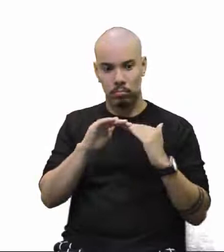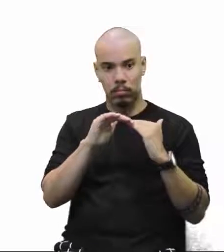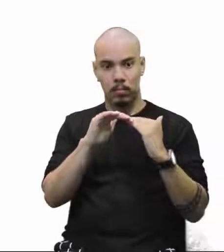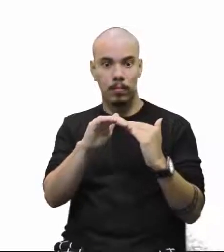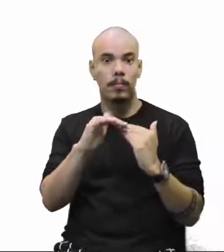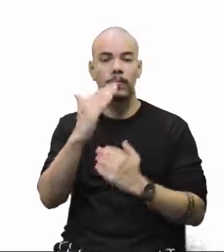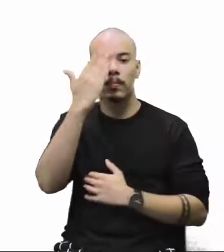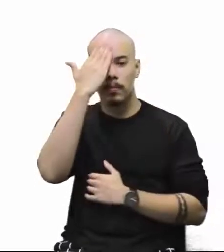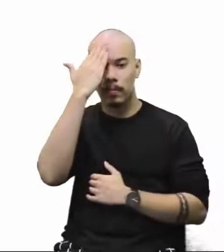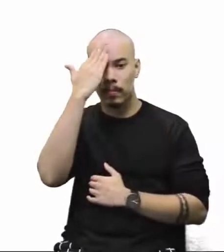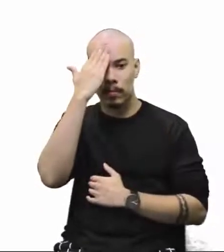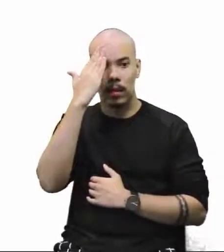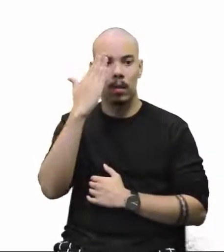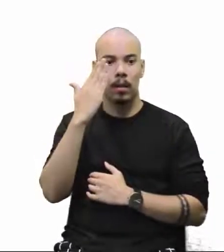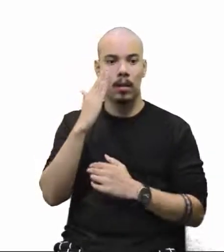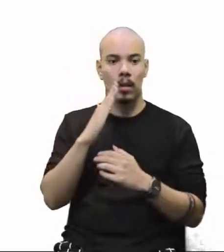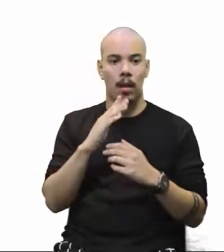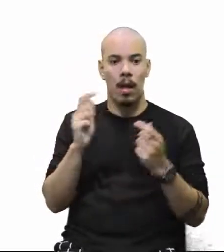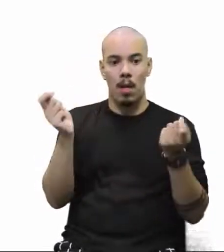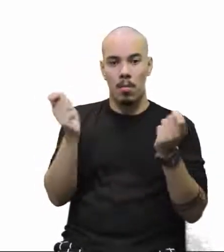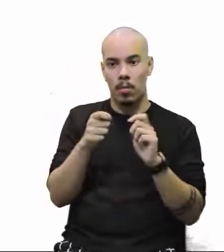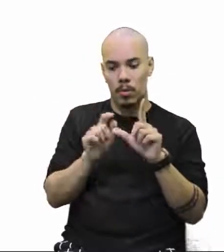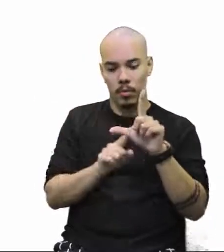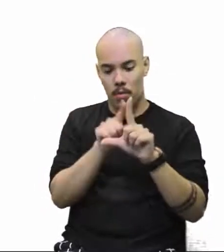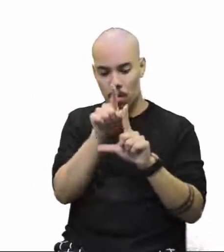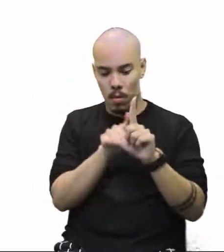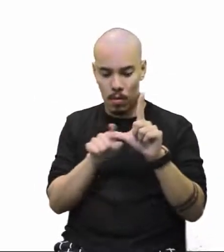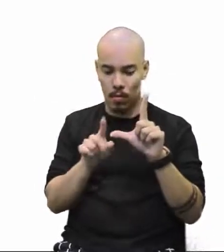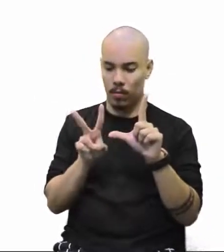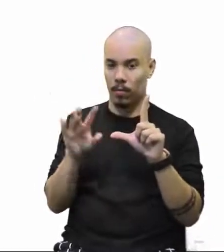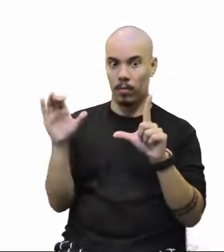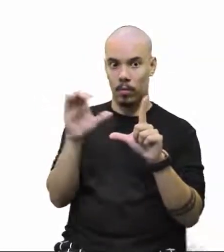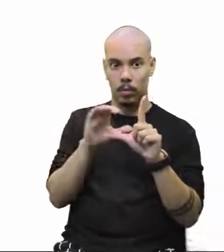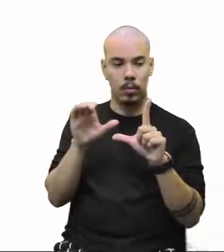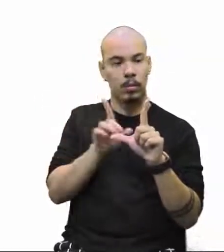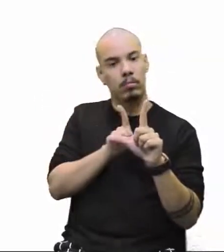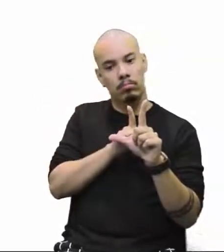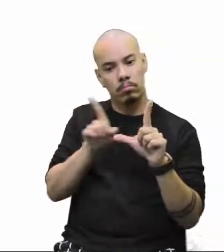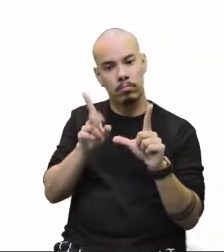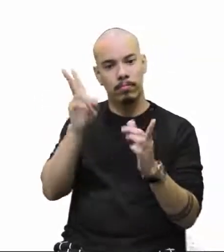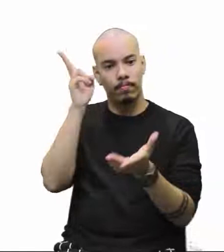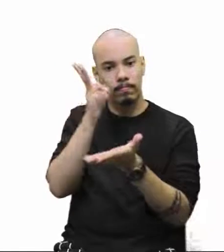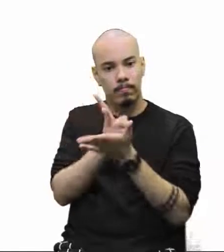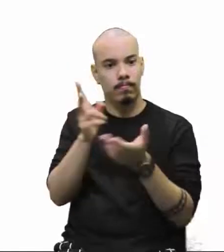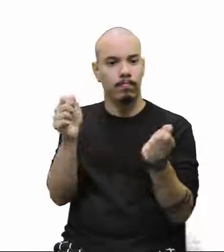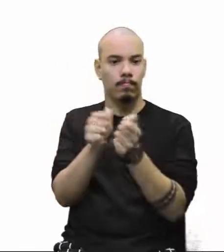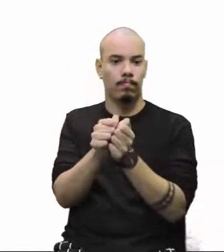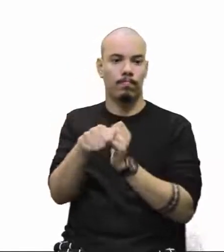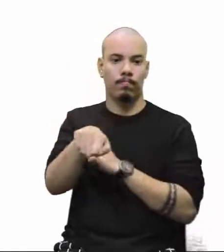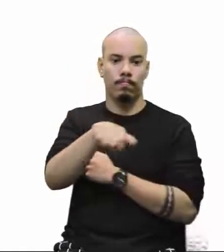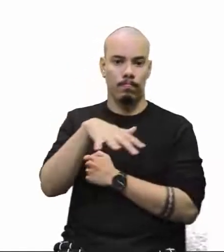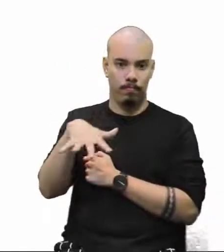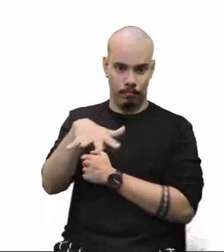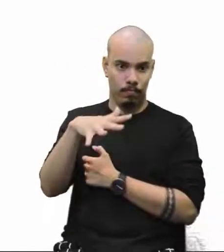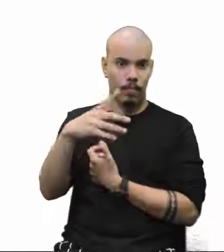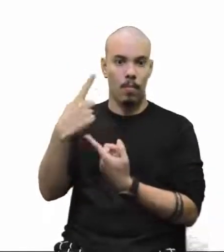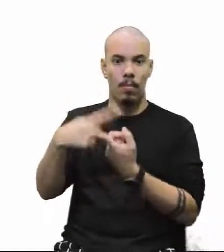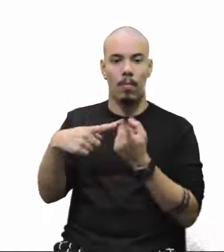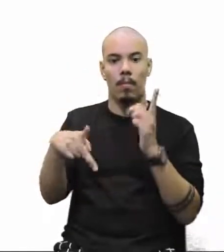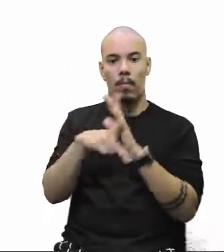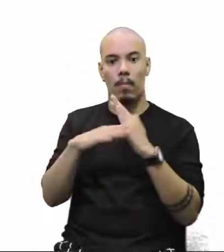aí. Então, vai ter uma velocidade apontando na mesma direção do campo, movimento uniforme,